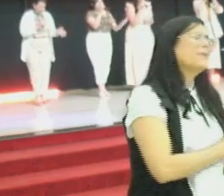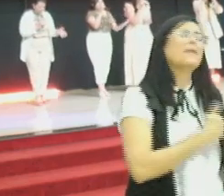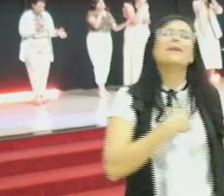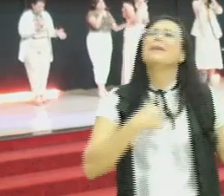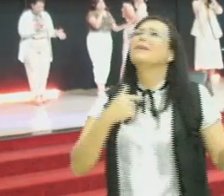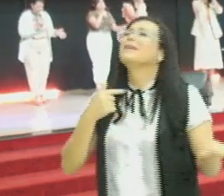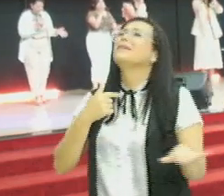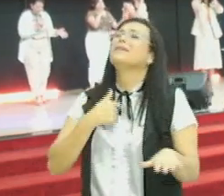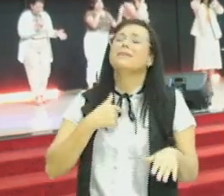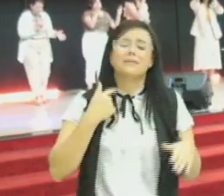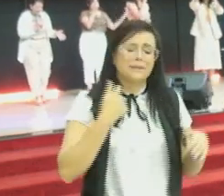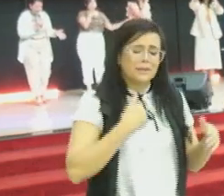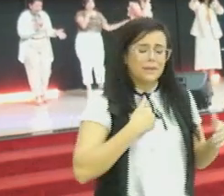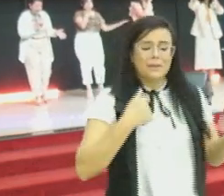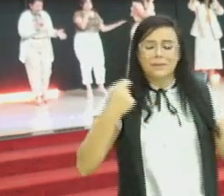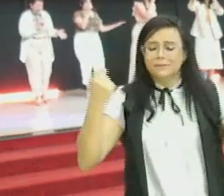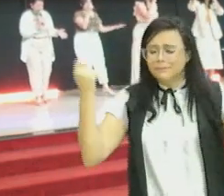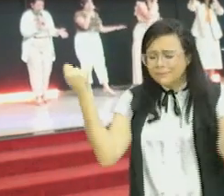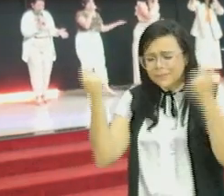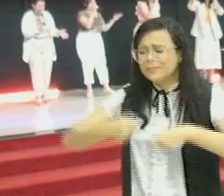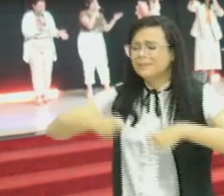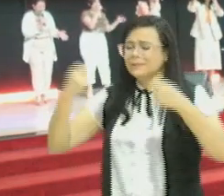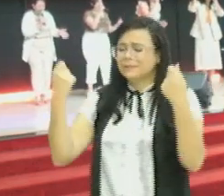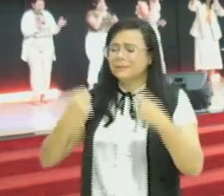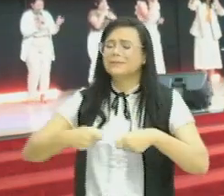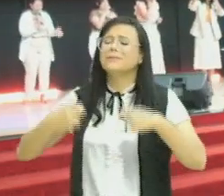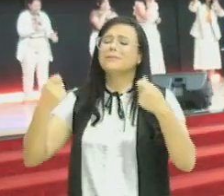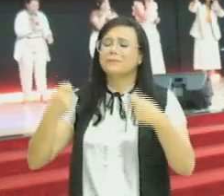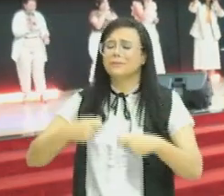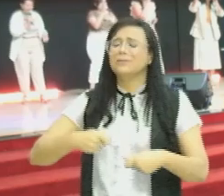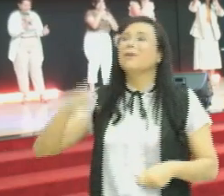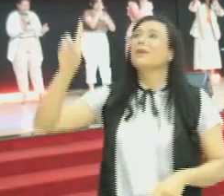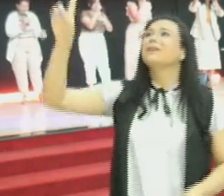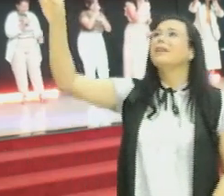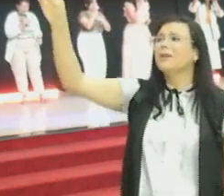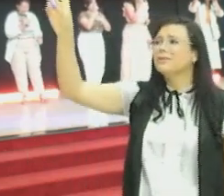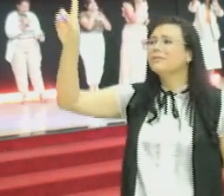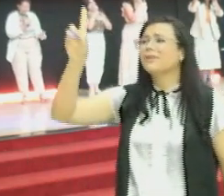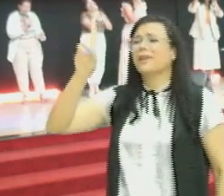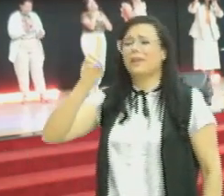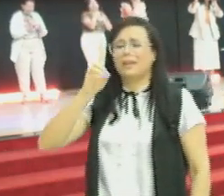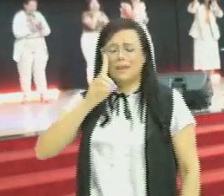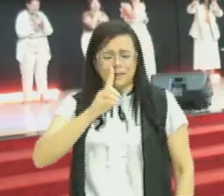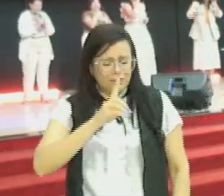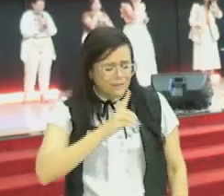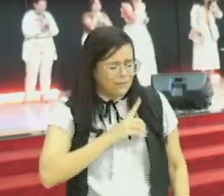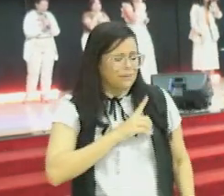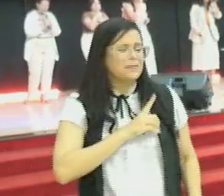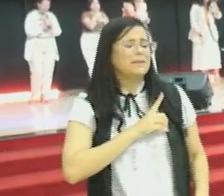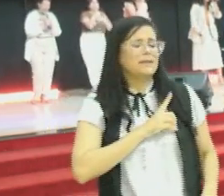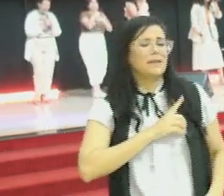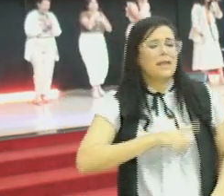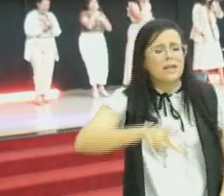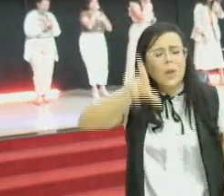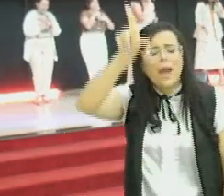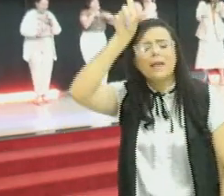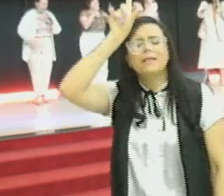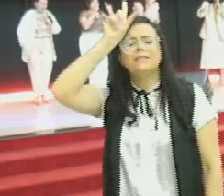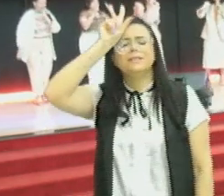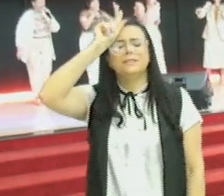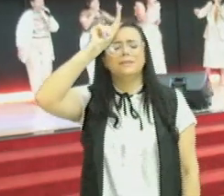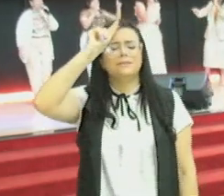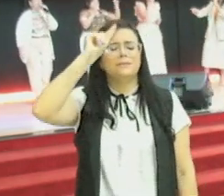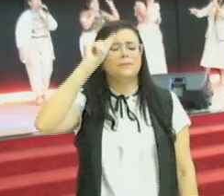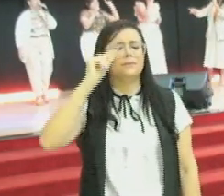Não precisarei aqui voltar na minha sede saciar,